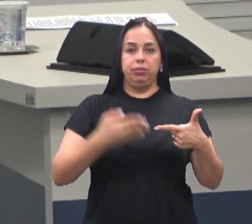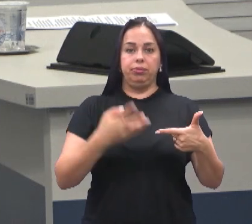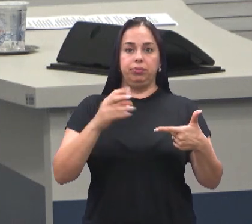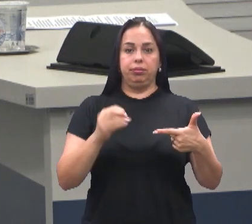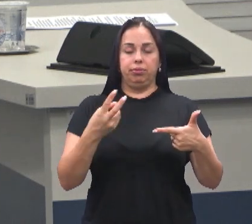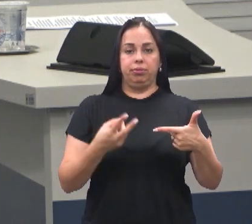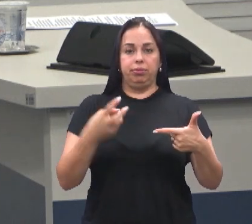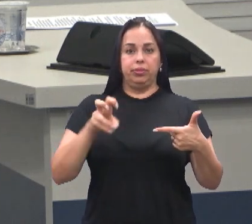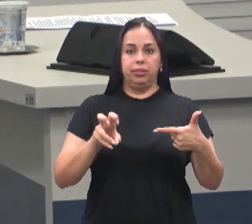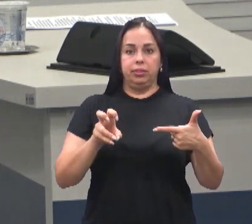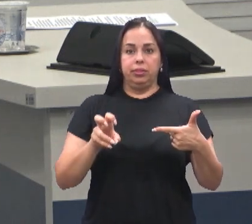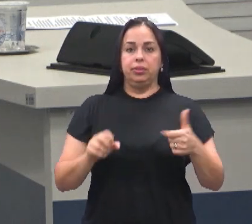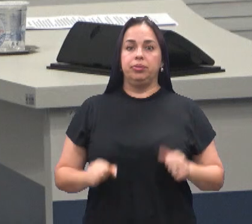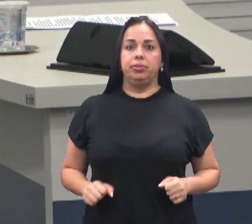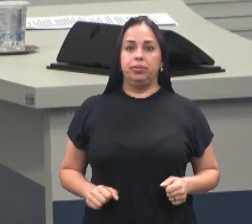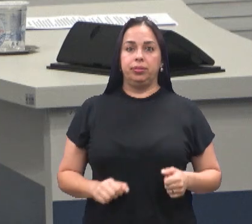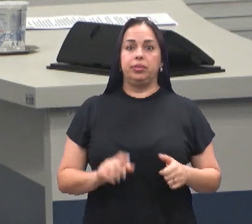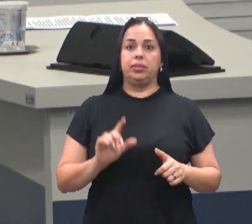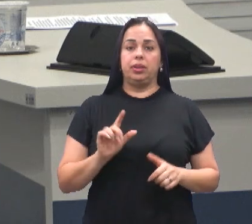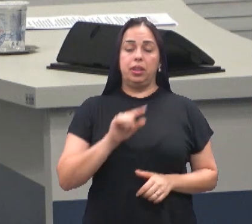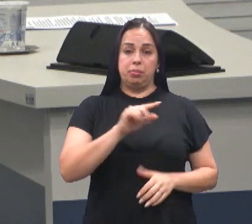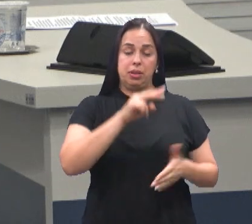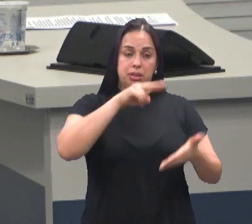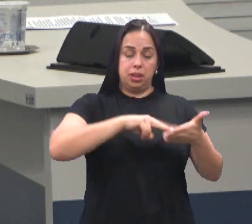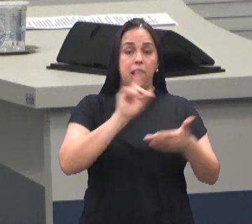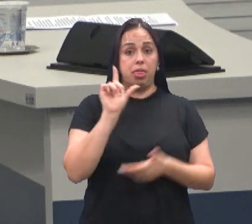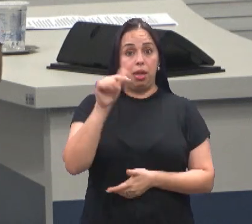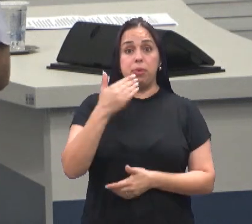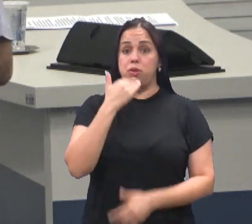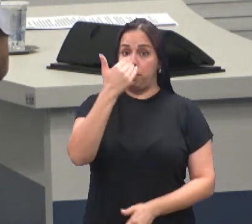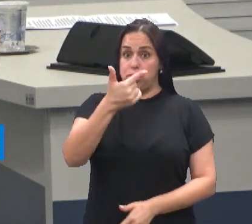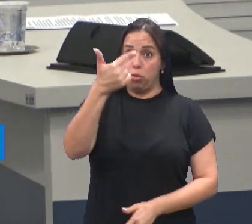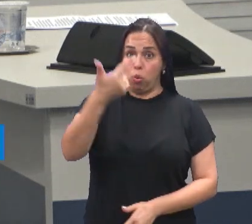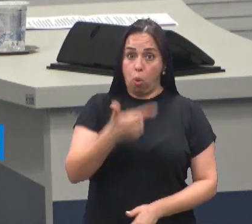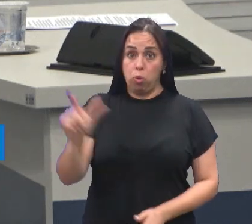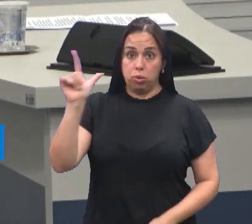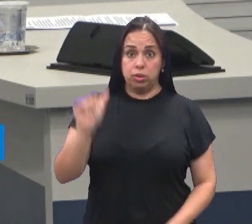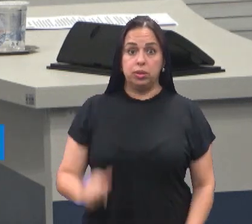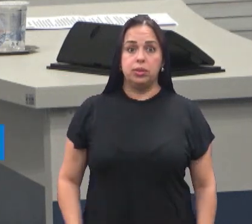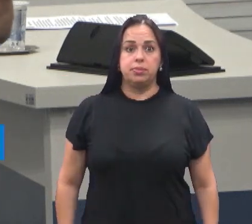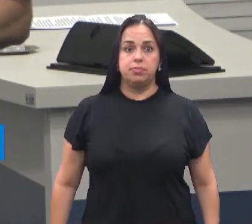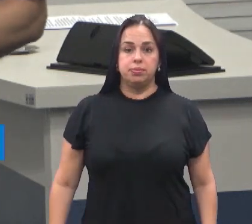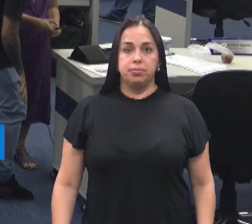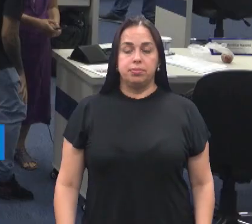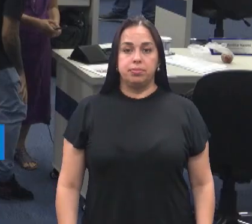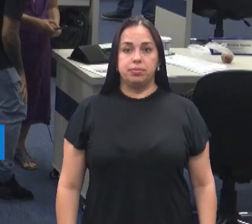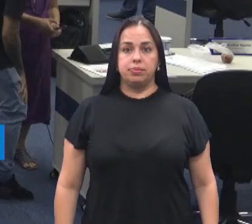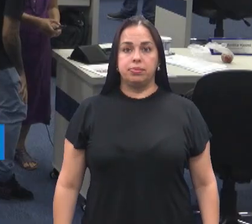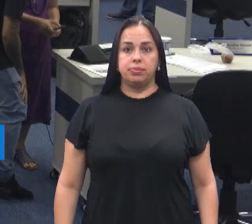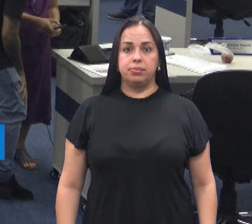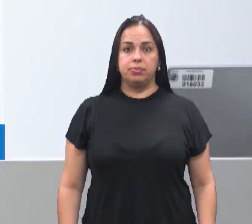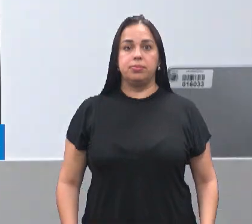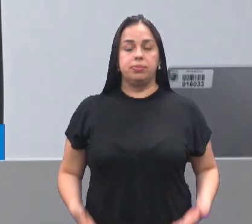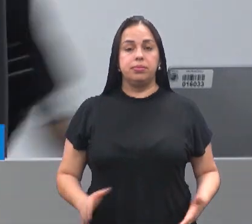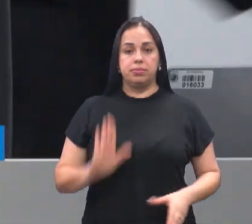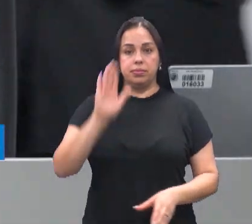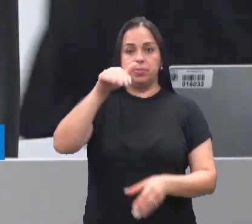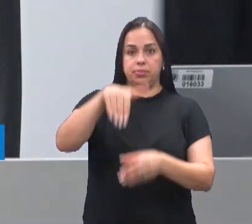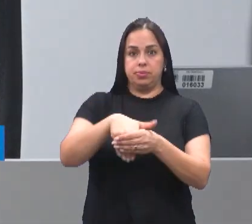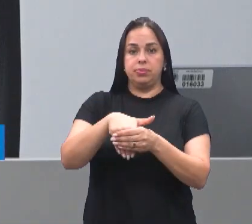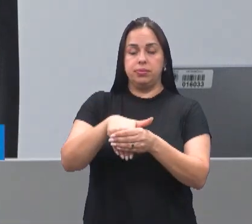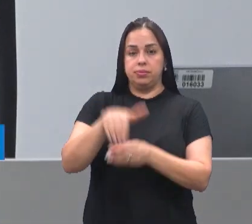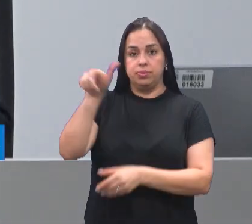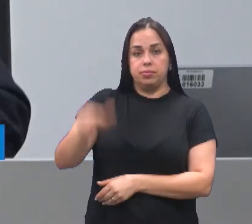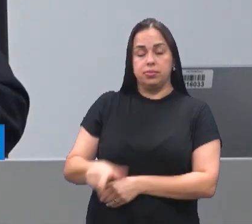2734/2025. Em seguida, farei outro pedido, senhor presidente. Em votação, o pedido verbal